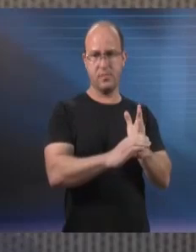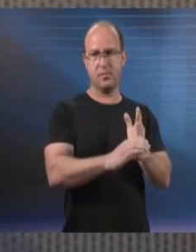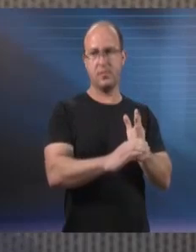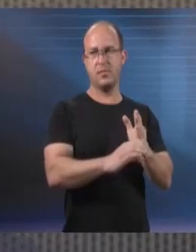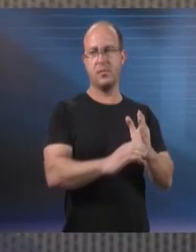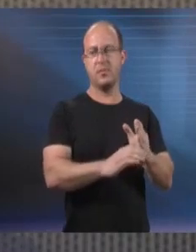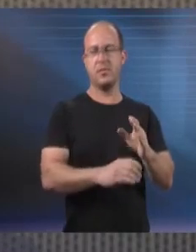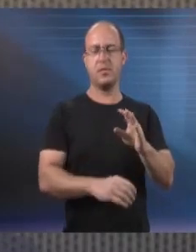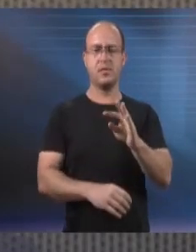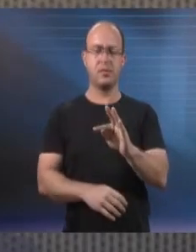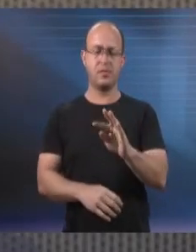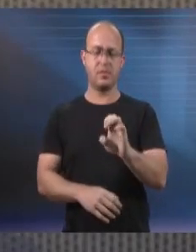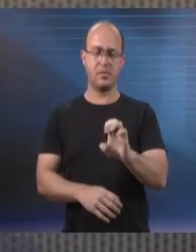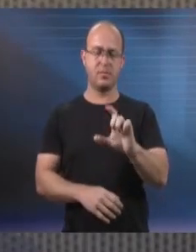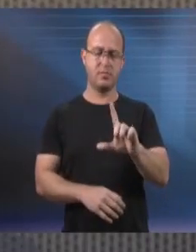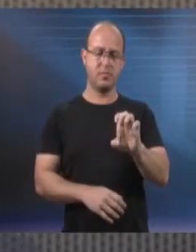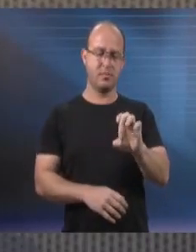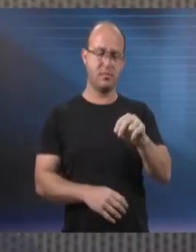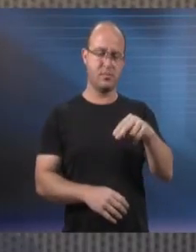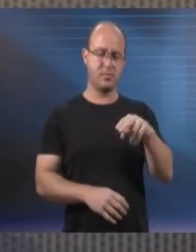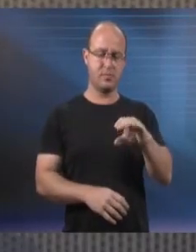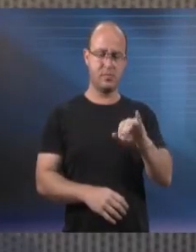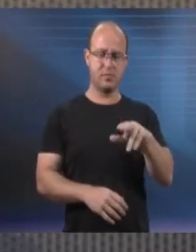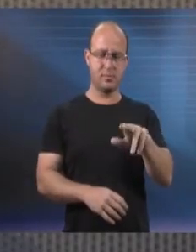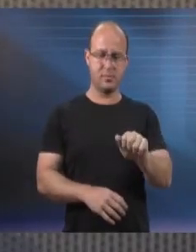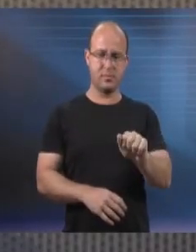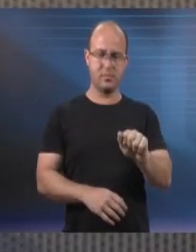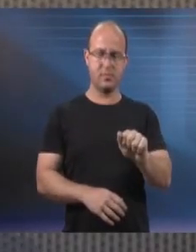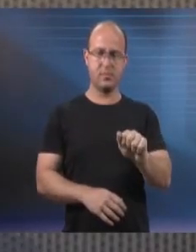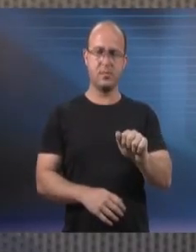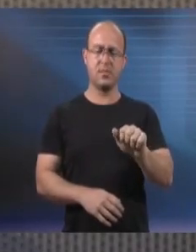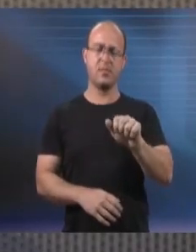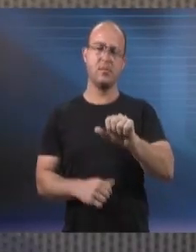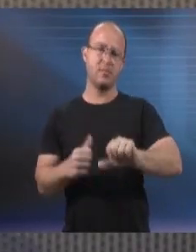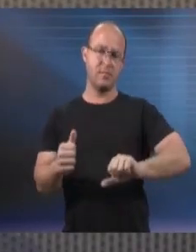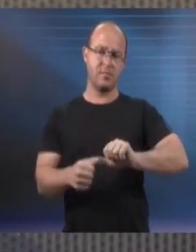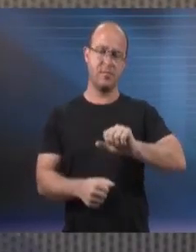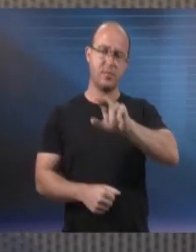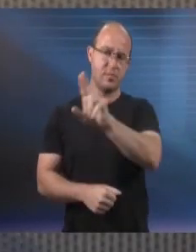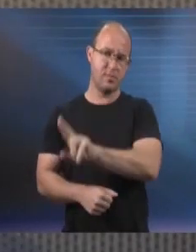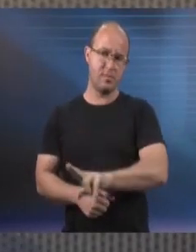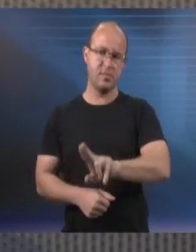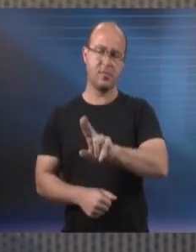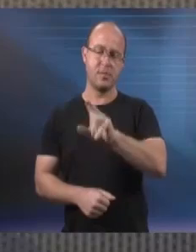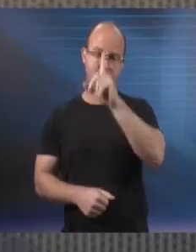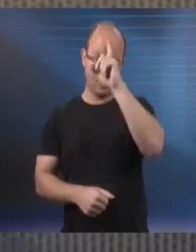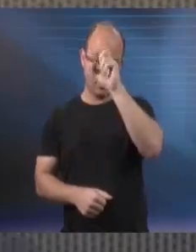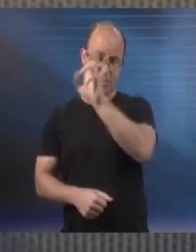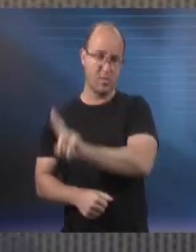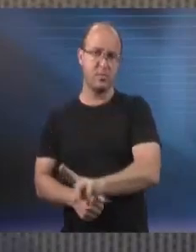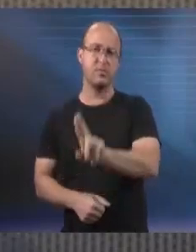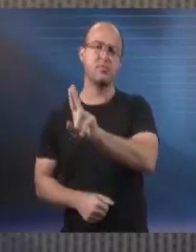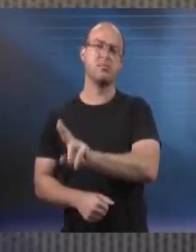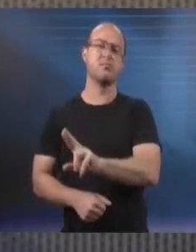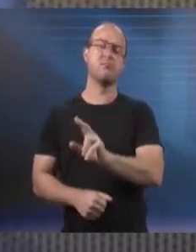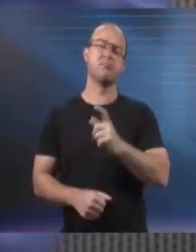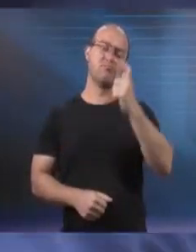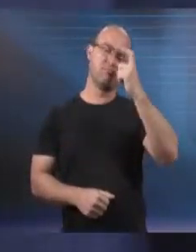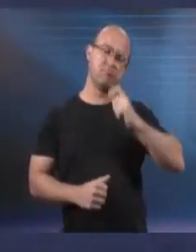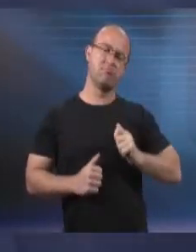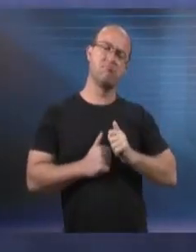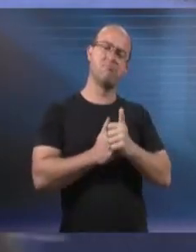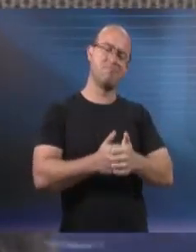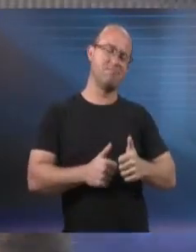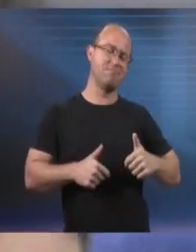Hospital Telesila Freitas, em hospital universitário. Eu acompanho esta